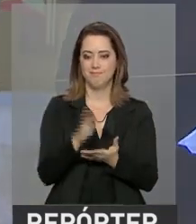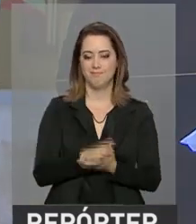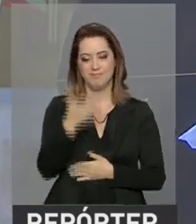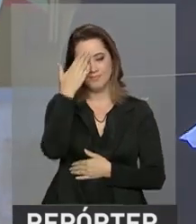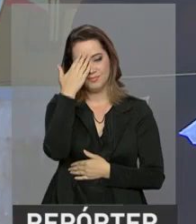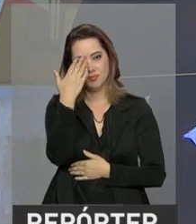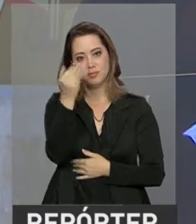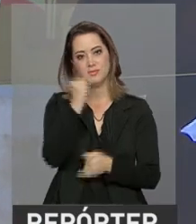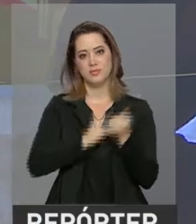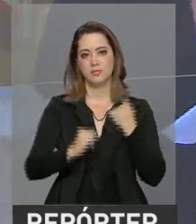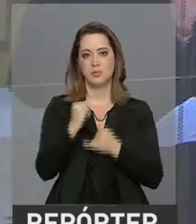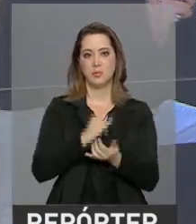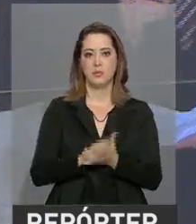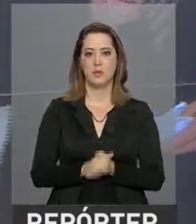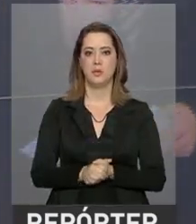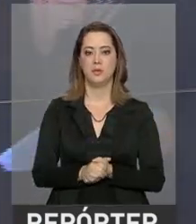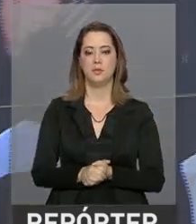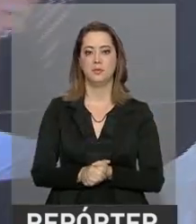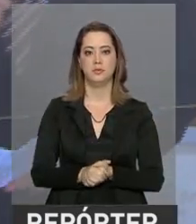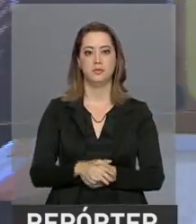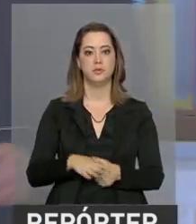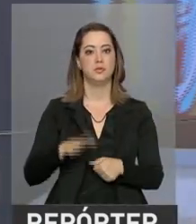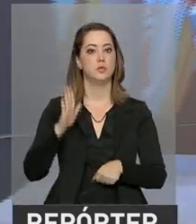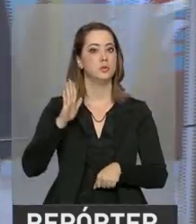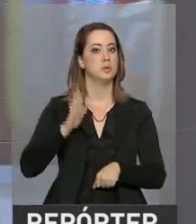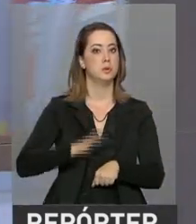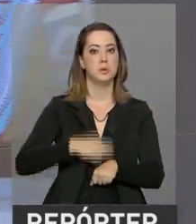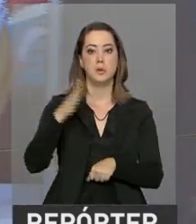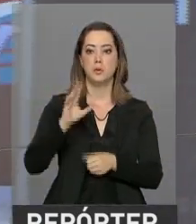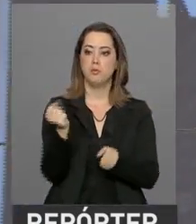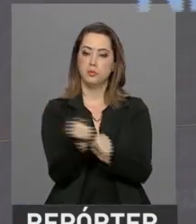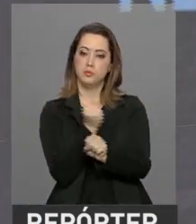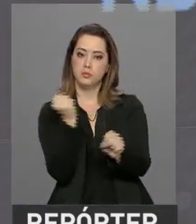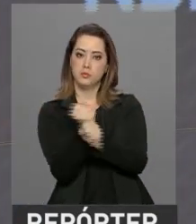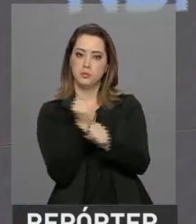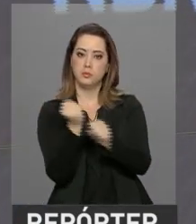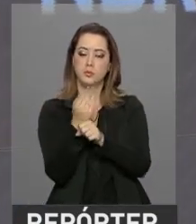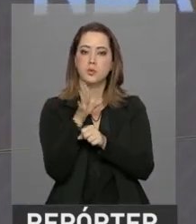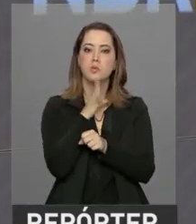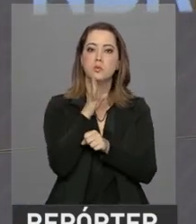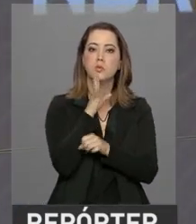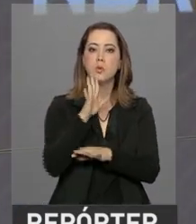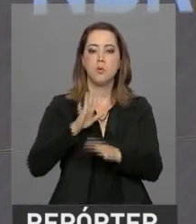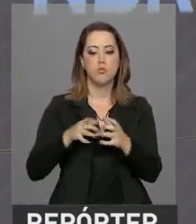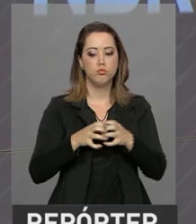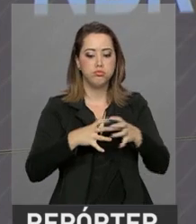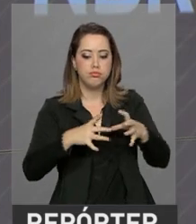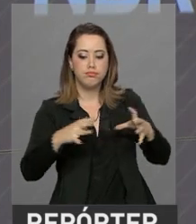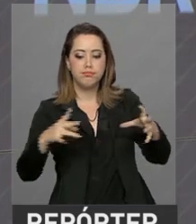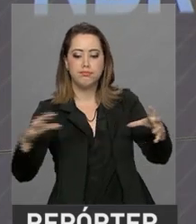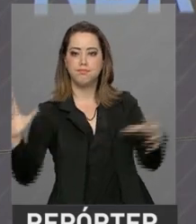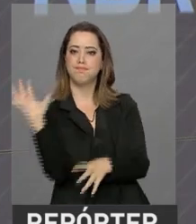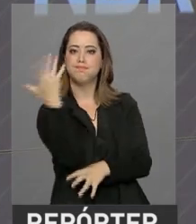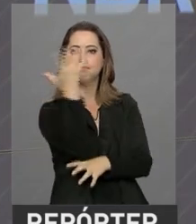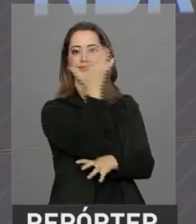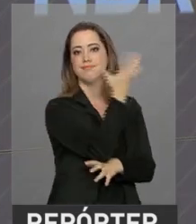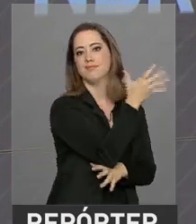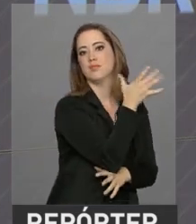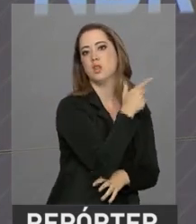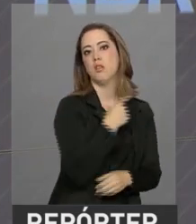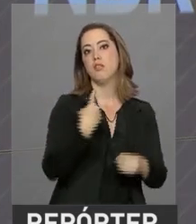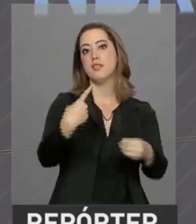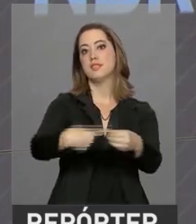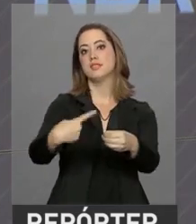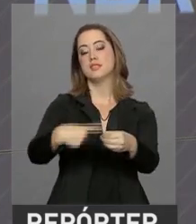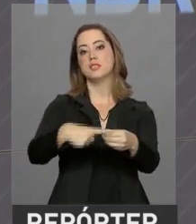João Pedro pelas suas informações mais infraestrutura para conhecer a maior Floresta urbana do mundo o Parque Nacional